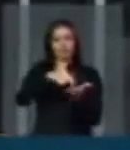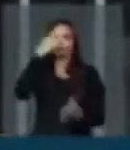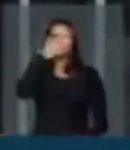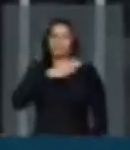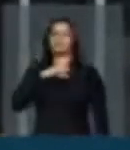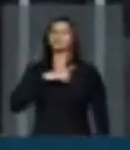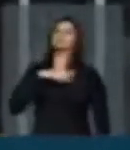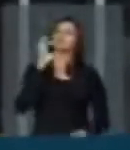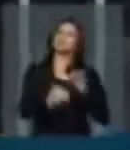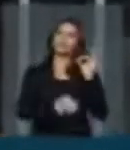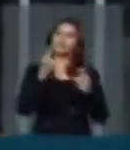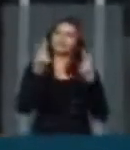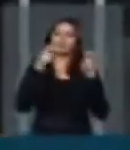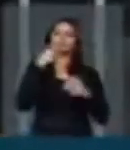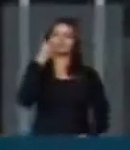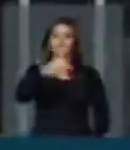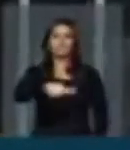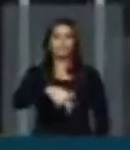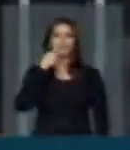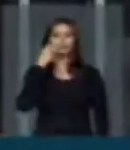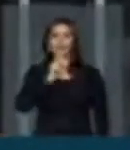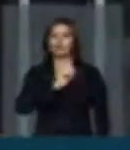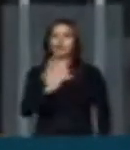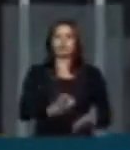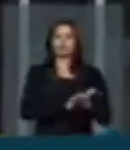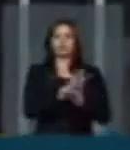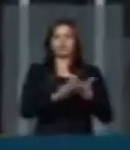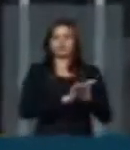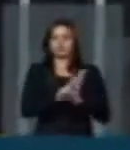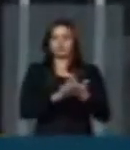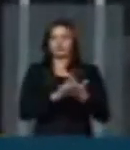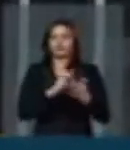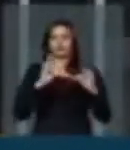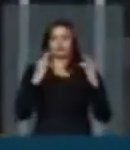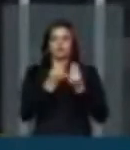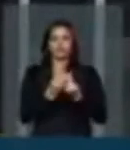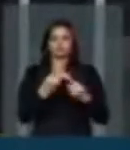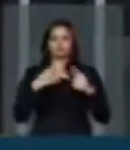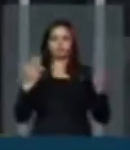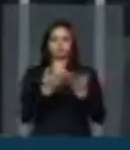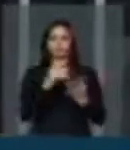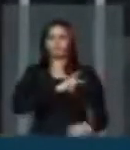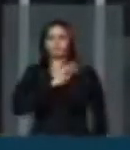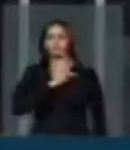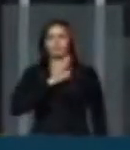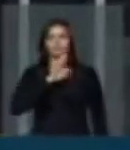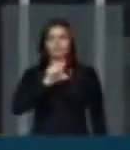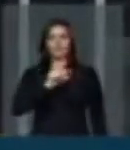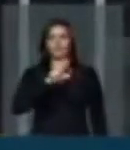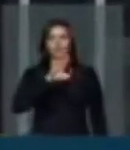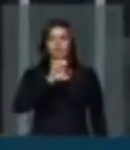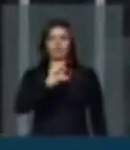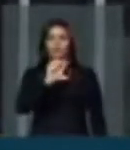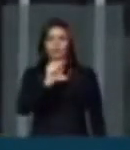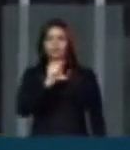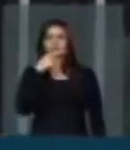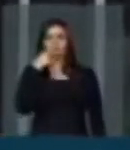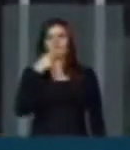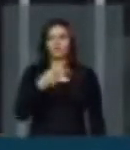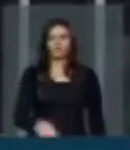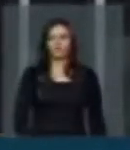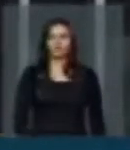julgamento, em frase que mais uma vez desmonta a versão de julgamento político levantado pelo PT, Barbosa afirmou, abre